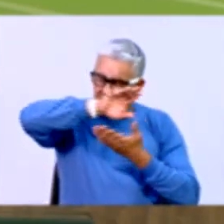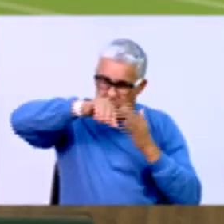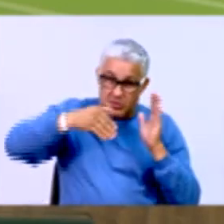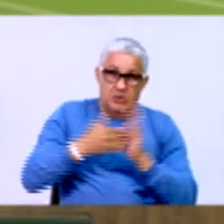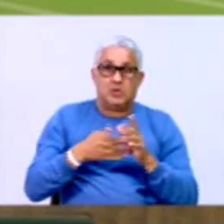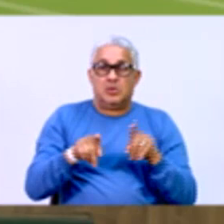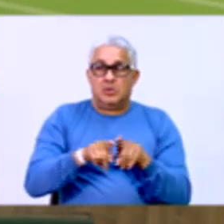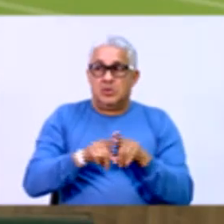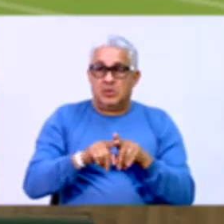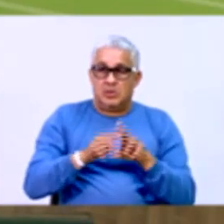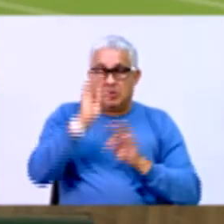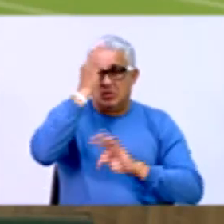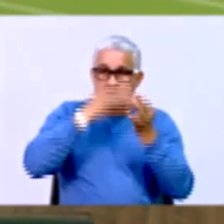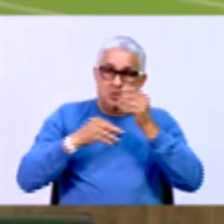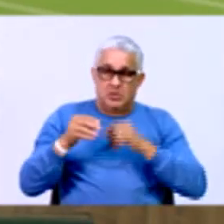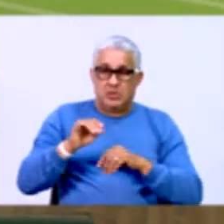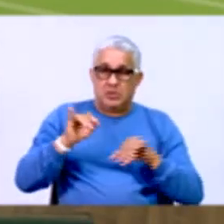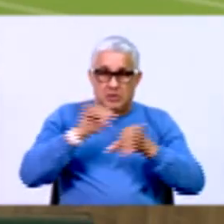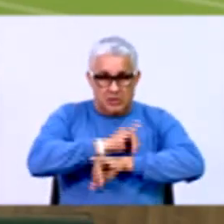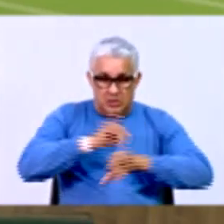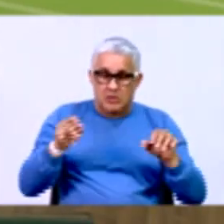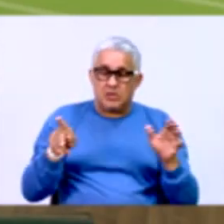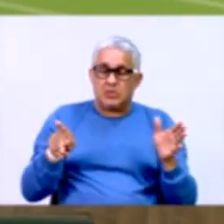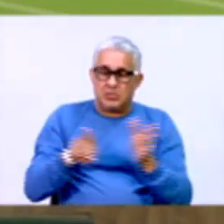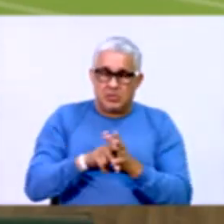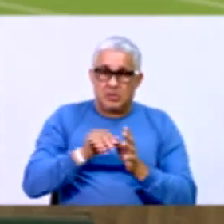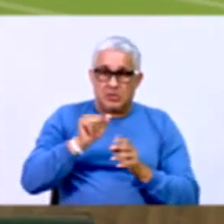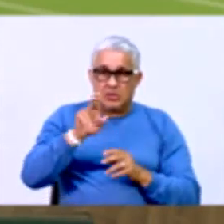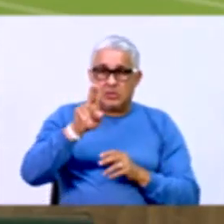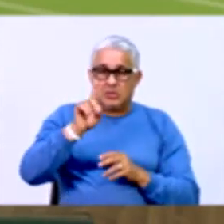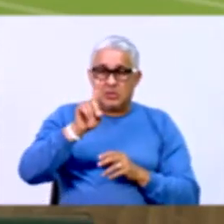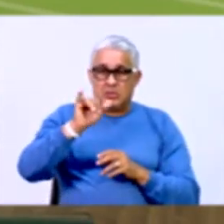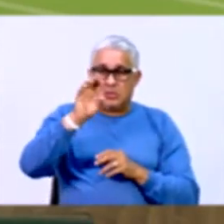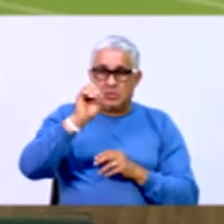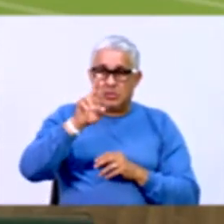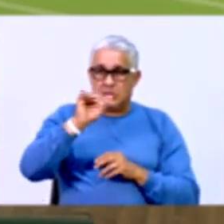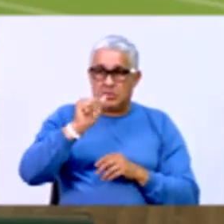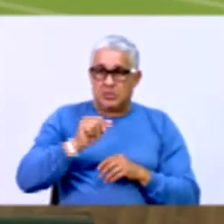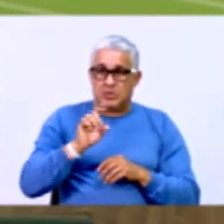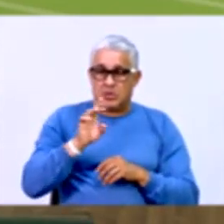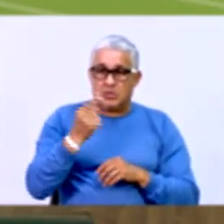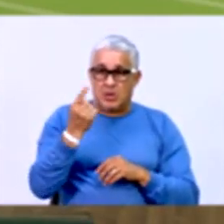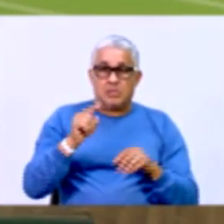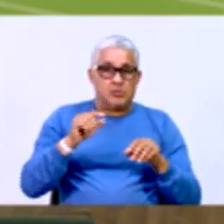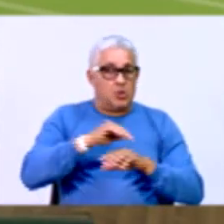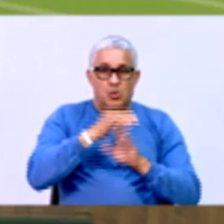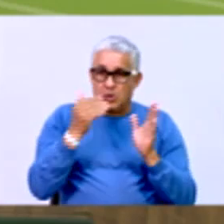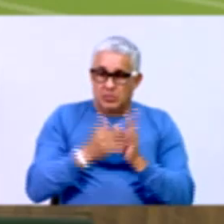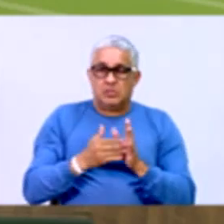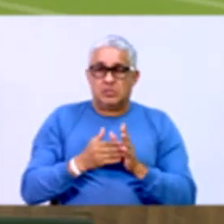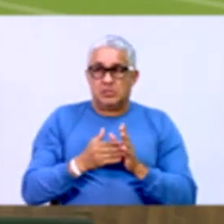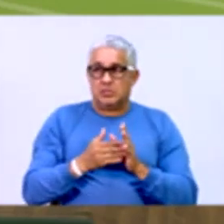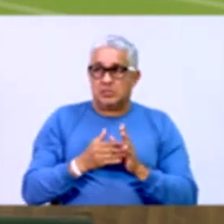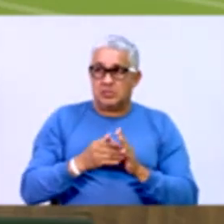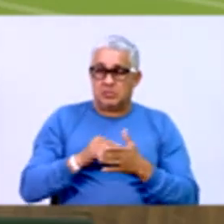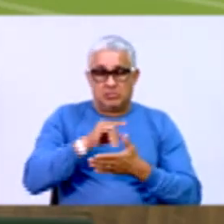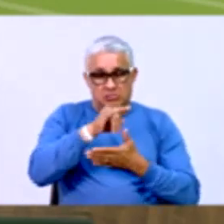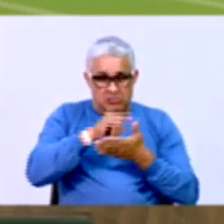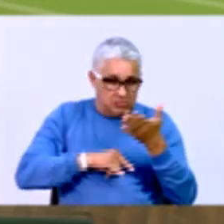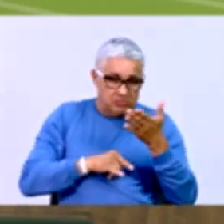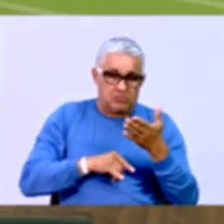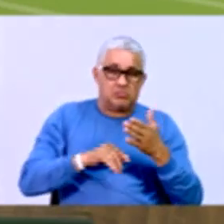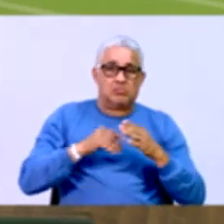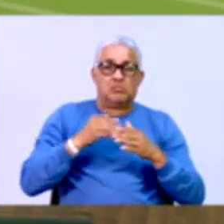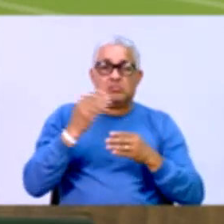relacionado à tecnologia de informação, tá? A auditoria não é só na máquina, é em tudo, né? Do processo aos documentos gerados